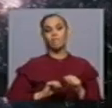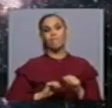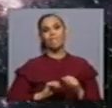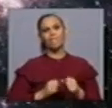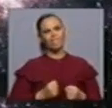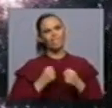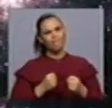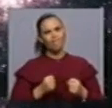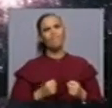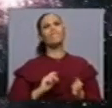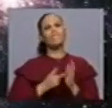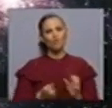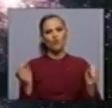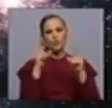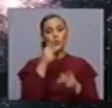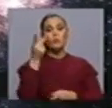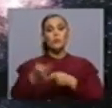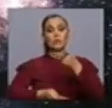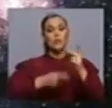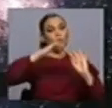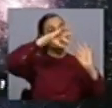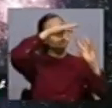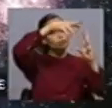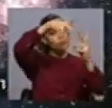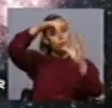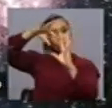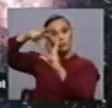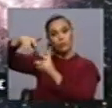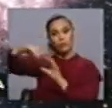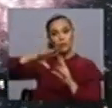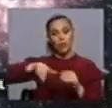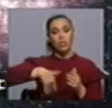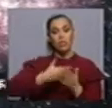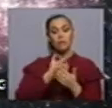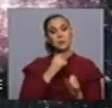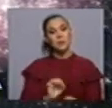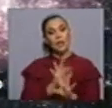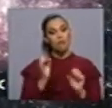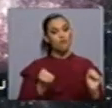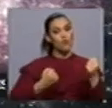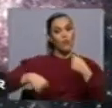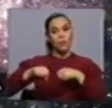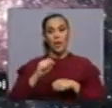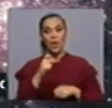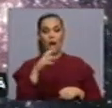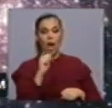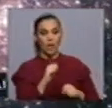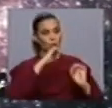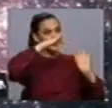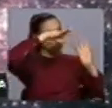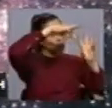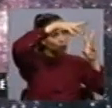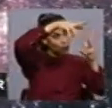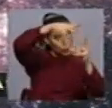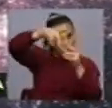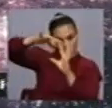potente para analisar o cosmos mais distante, nós conseguimos perceber a movimentação de gás nestas galáxias, conseguimos